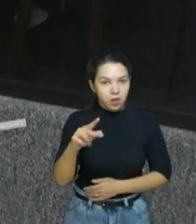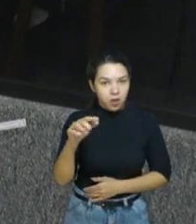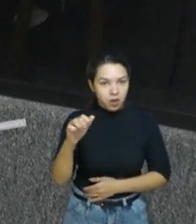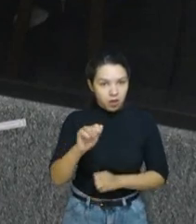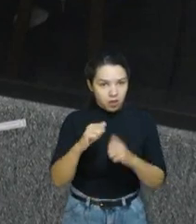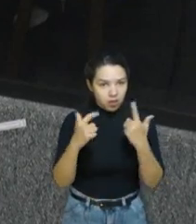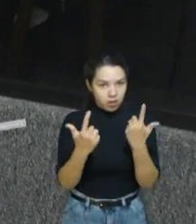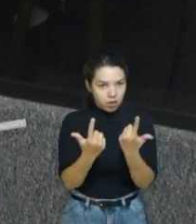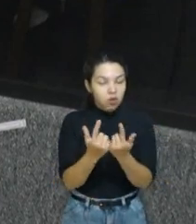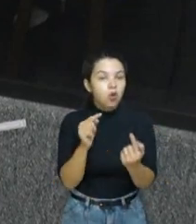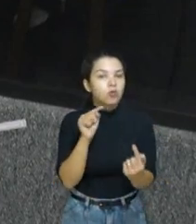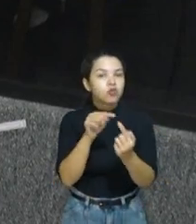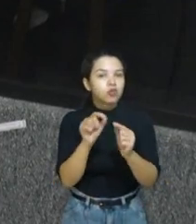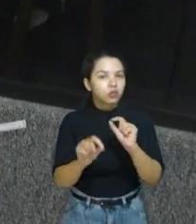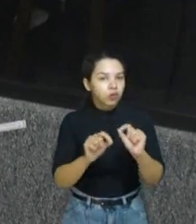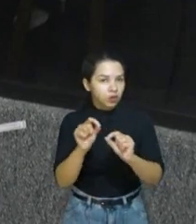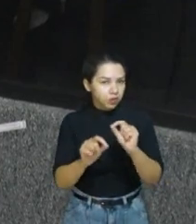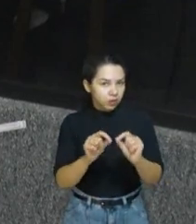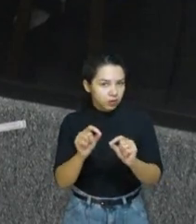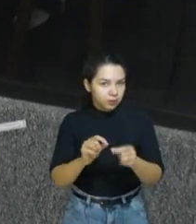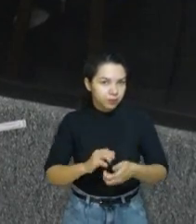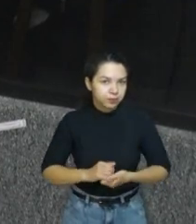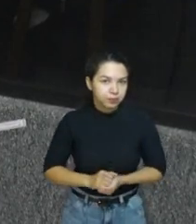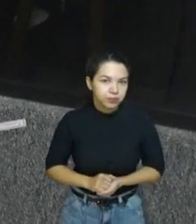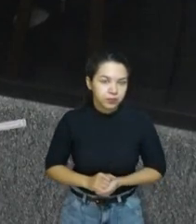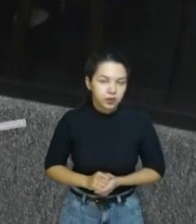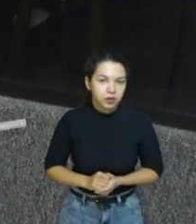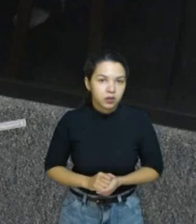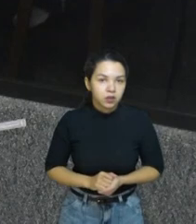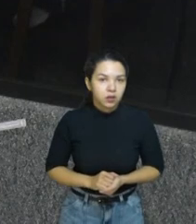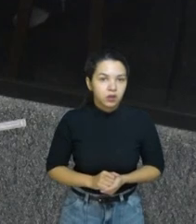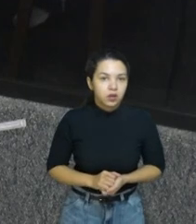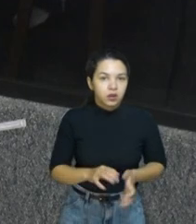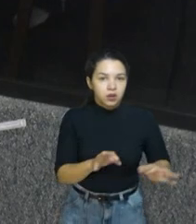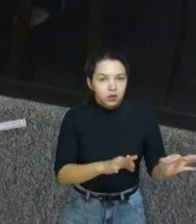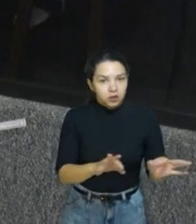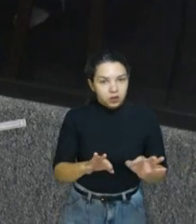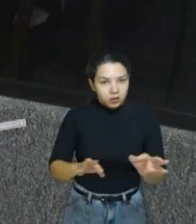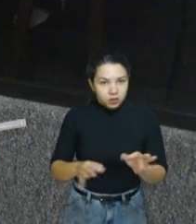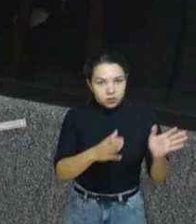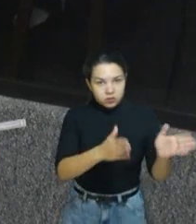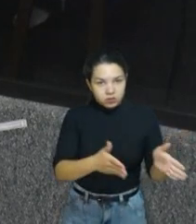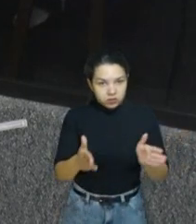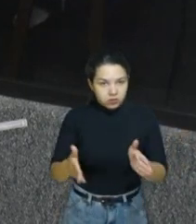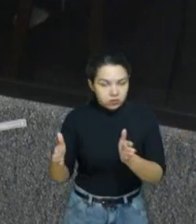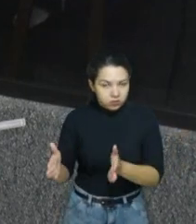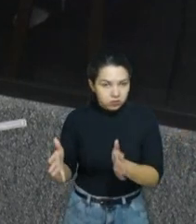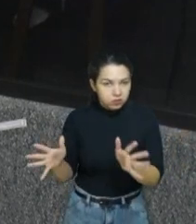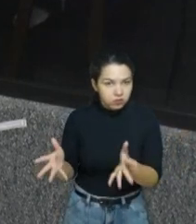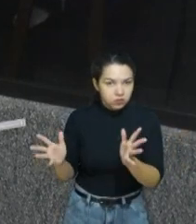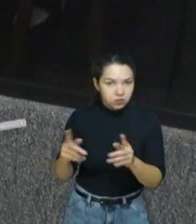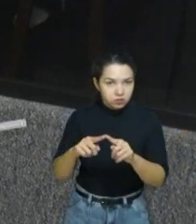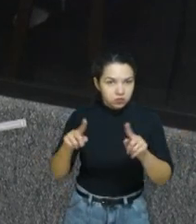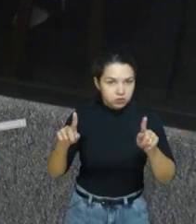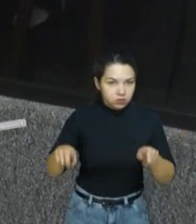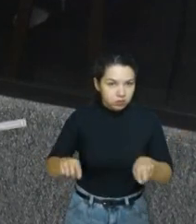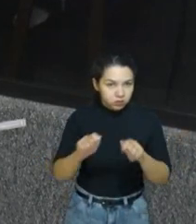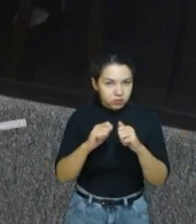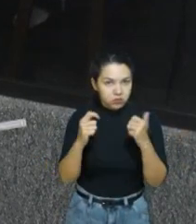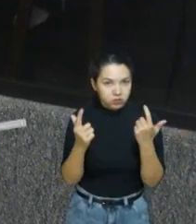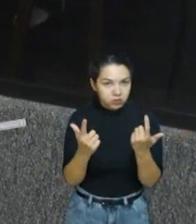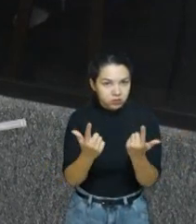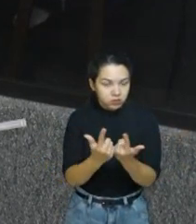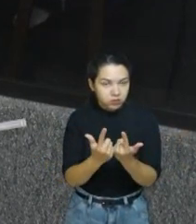finalidade realizar instalações adequadas nas dependências do Palácio Barriga Verde para estimular os servidores e os funcionários